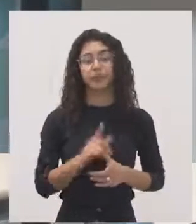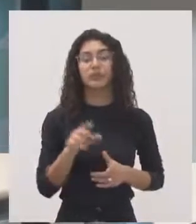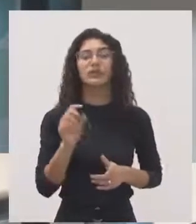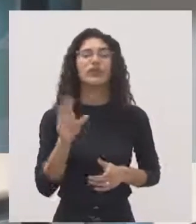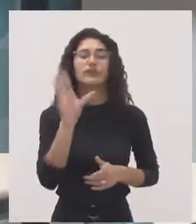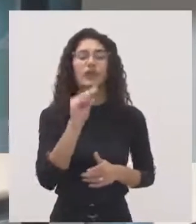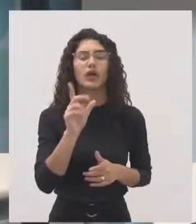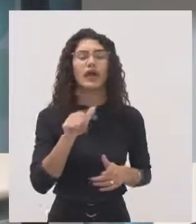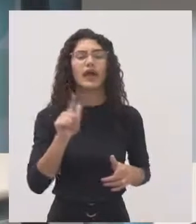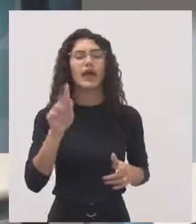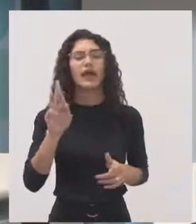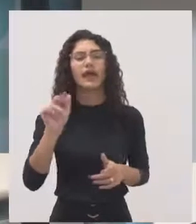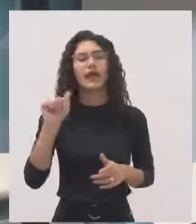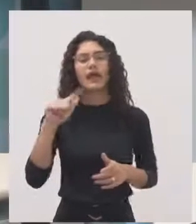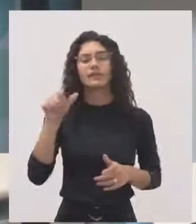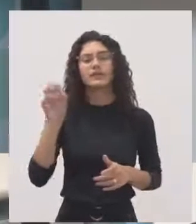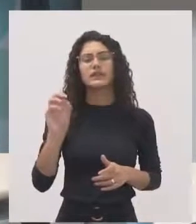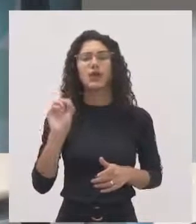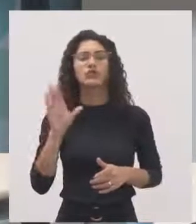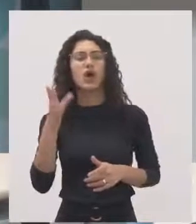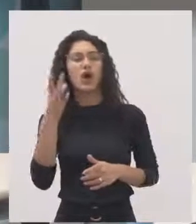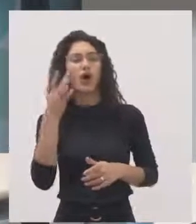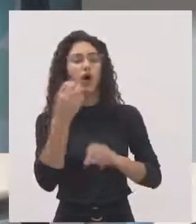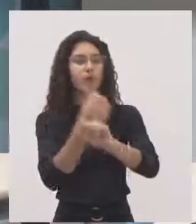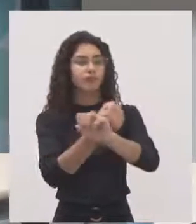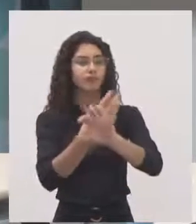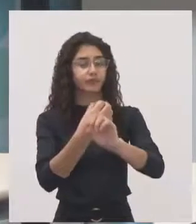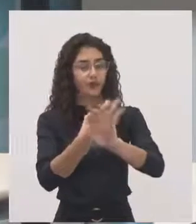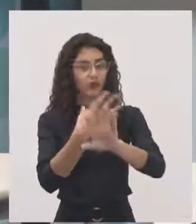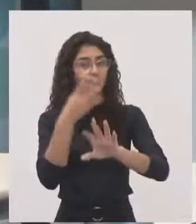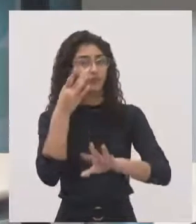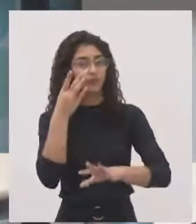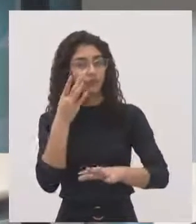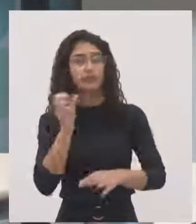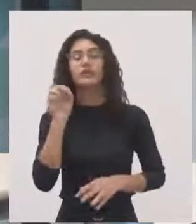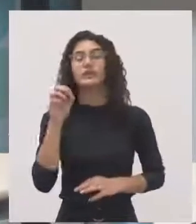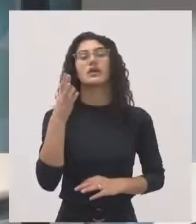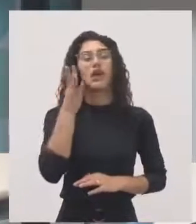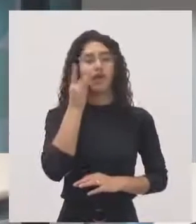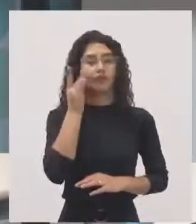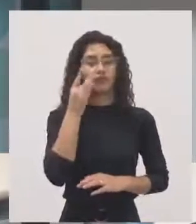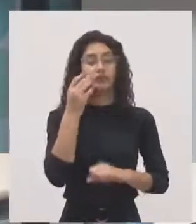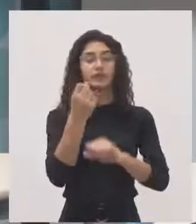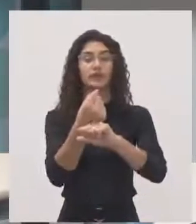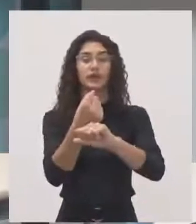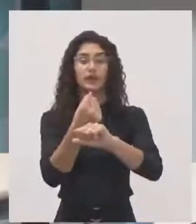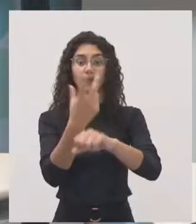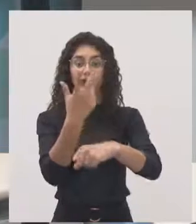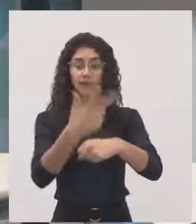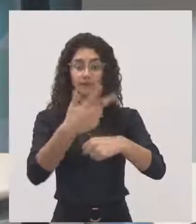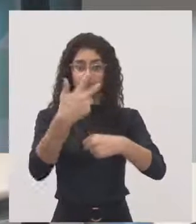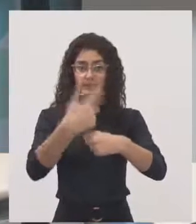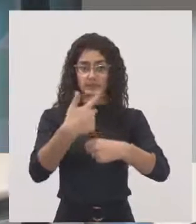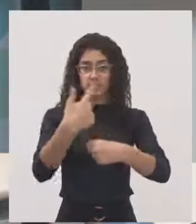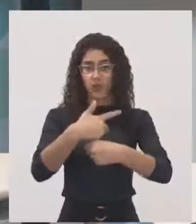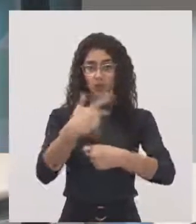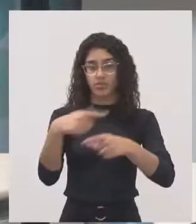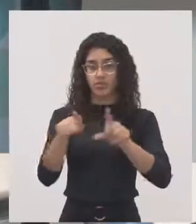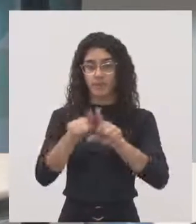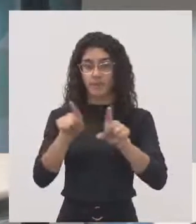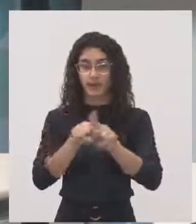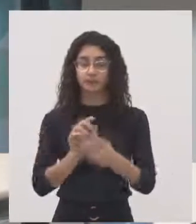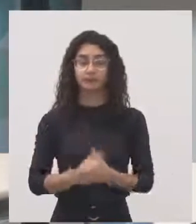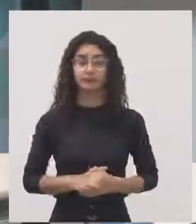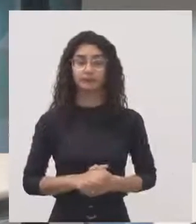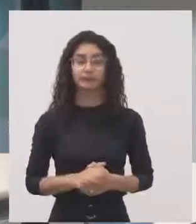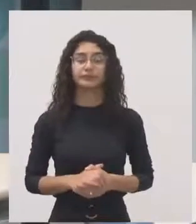é gravação, ele é só ao vivo, ele é ao vivo? Ele é ao vivo e é gravação. Então, você pode as duas possibilidades. Inclusive, quando a